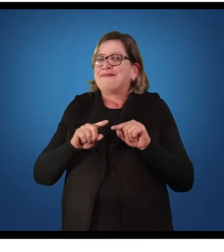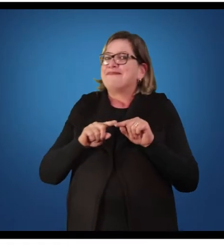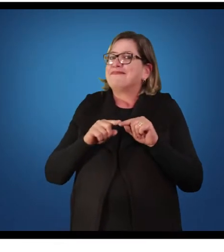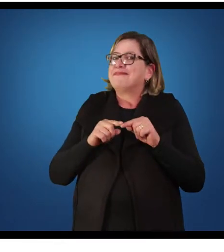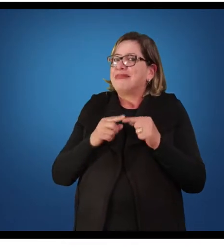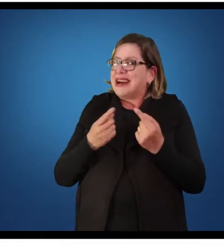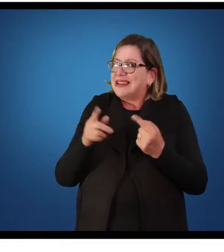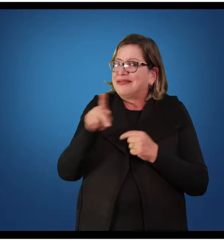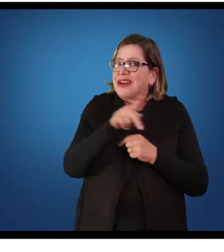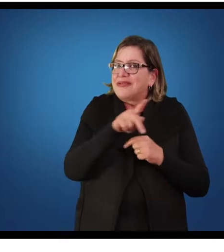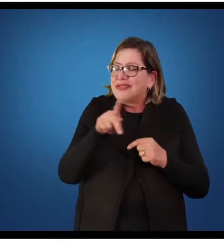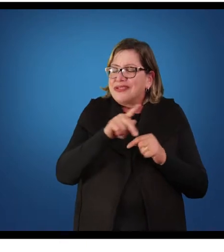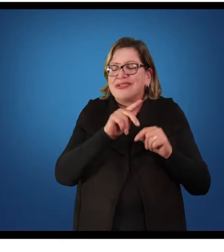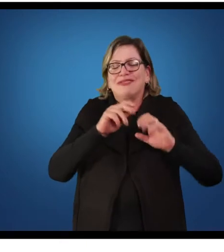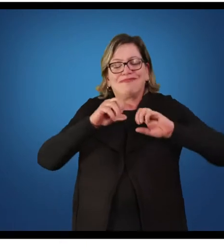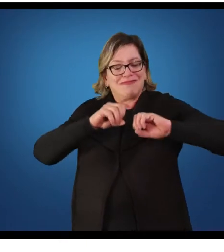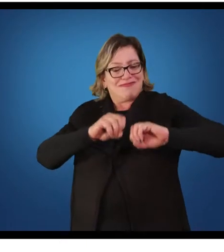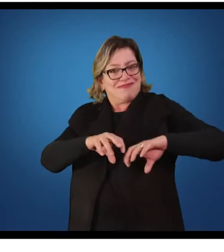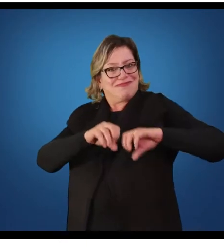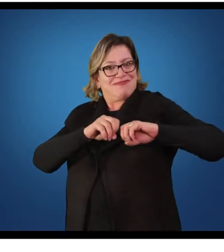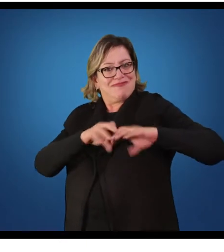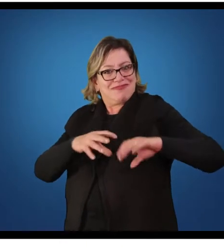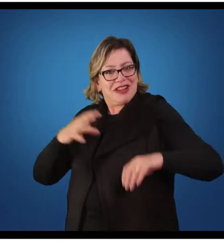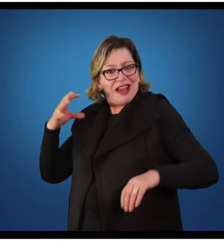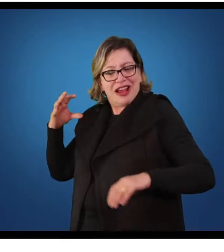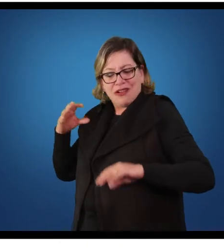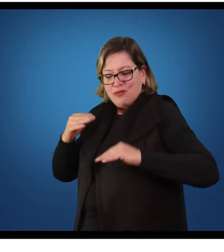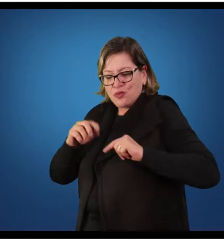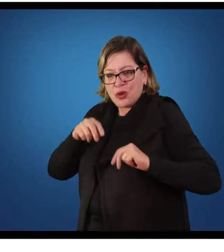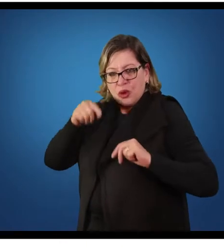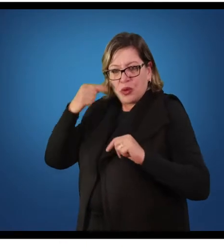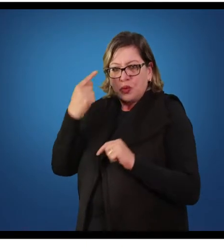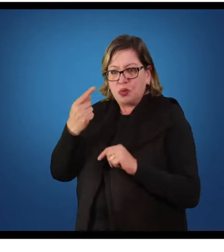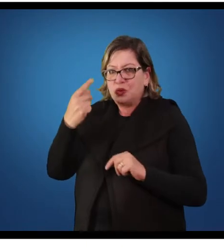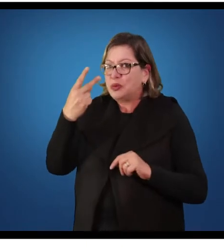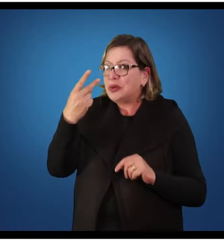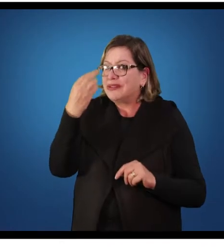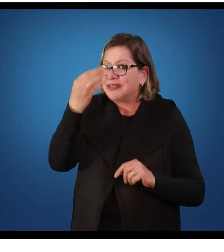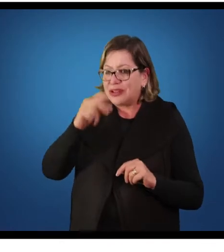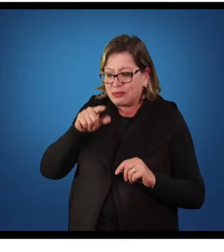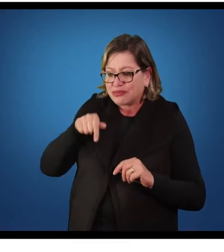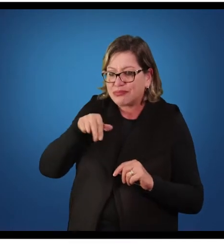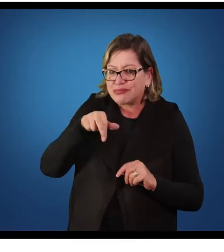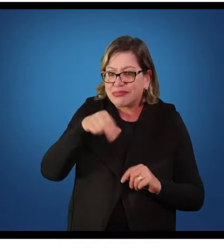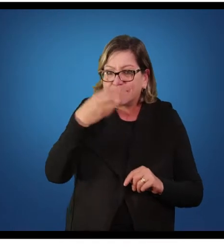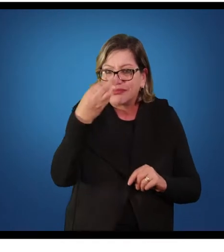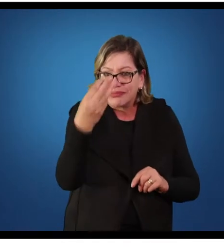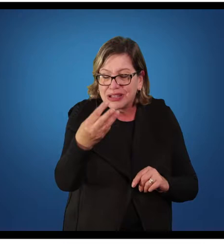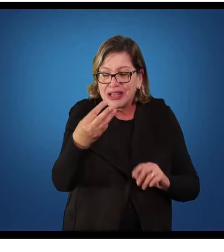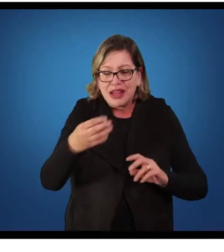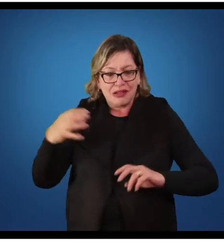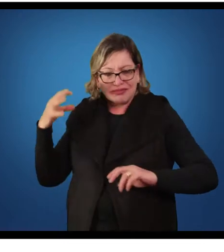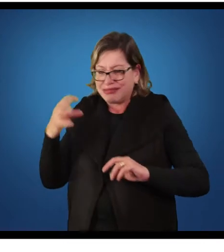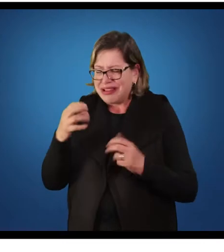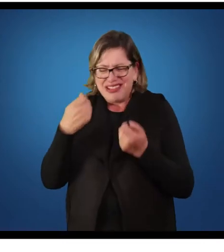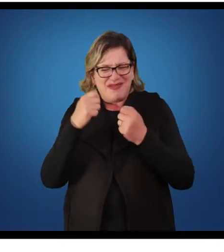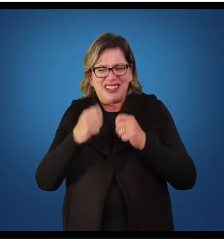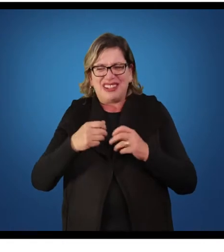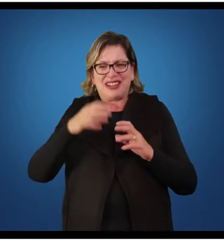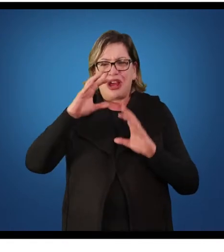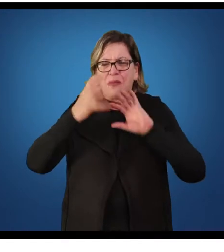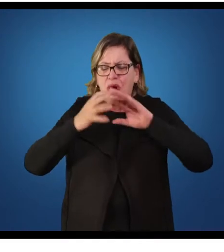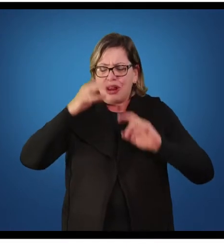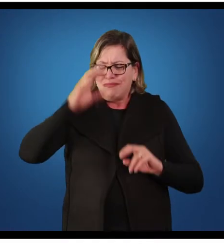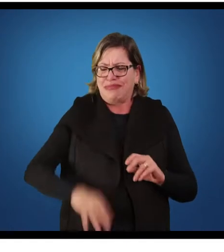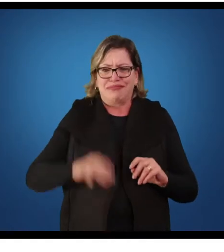Para você trabalhar a progressão e arremesso, de repente você não precisa de uma bola que quique, não é?